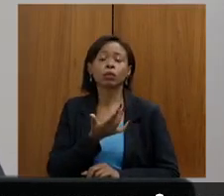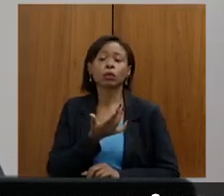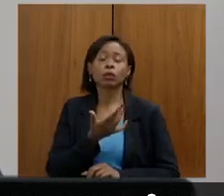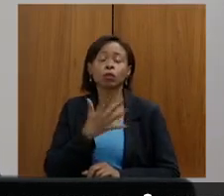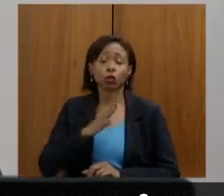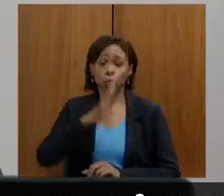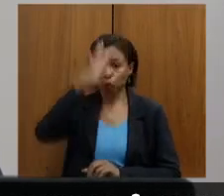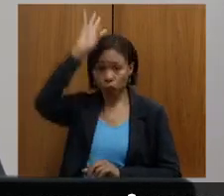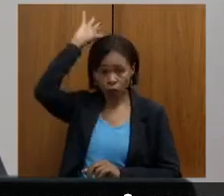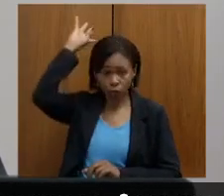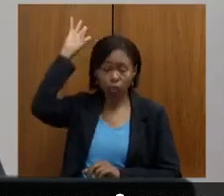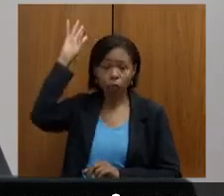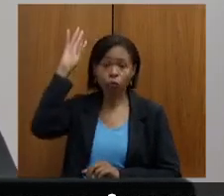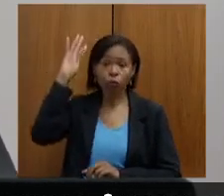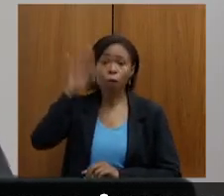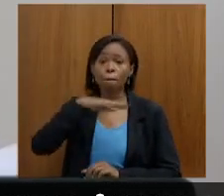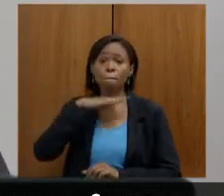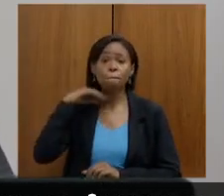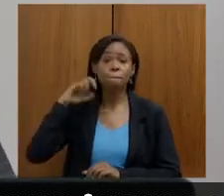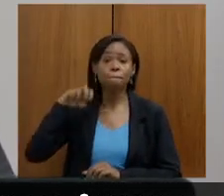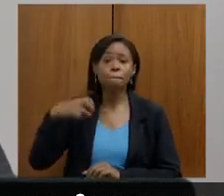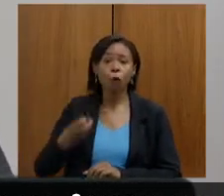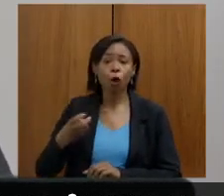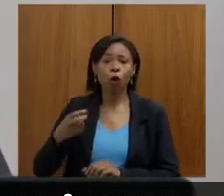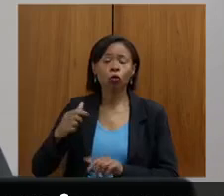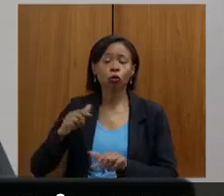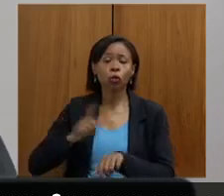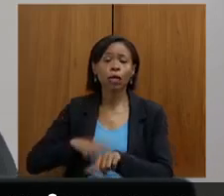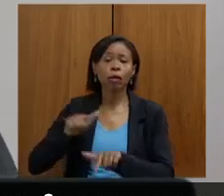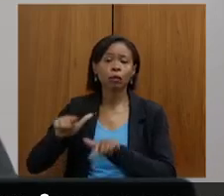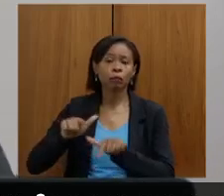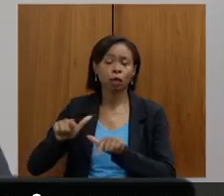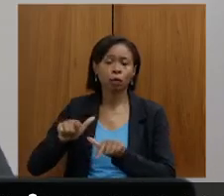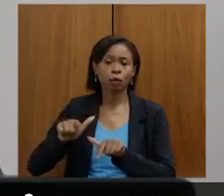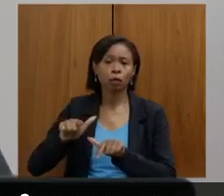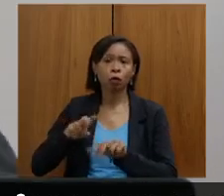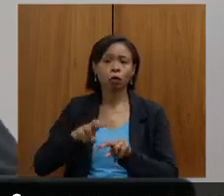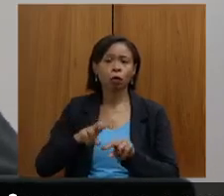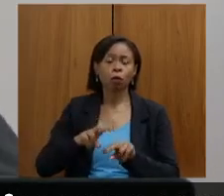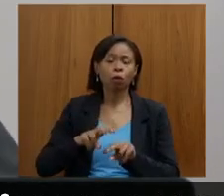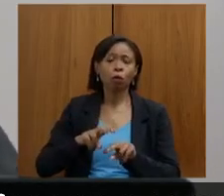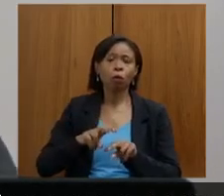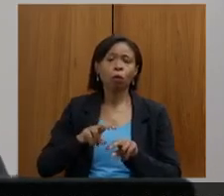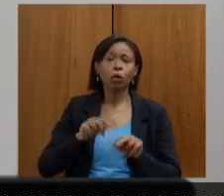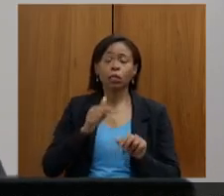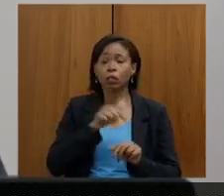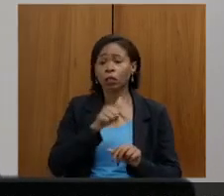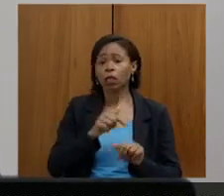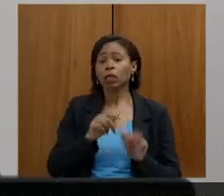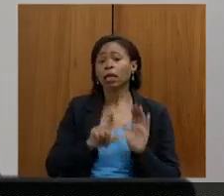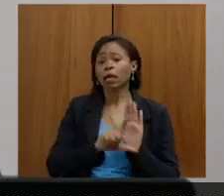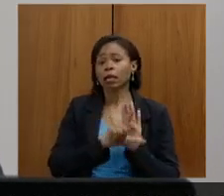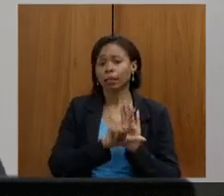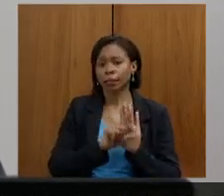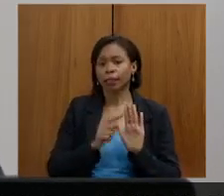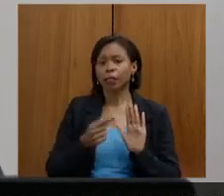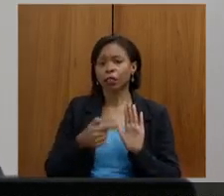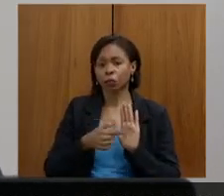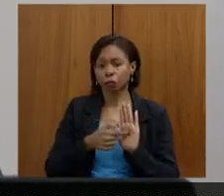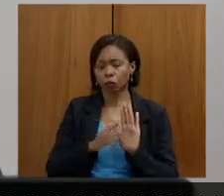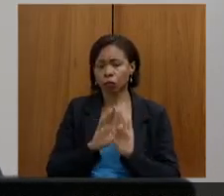de Bombeiros Militares mortos em serviço ou em razão ou Ferido com base na lei aqui você tava